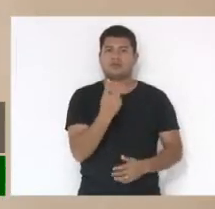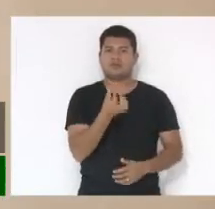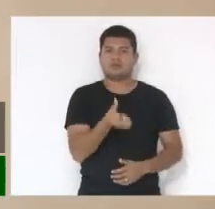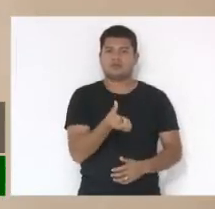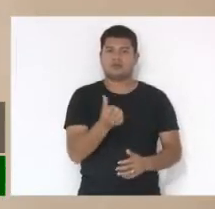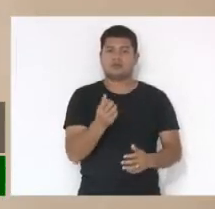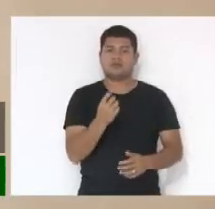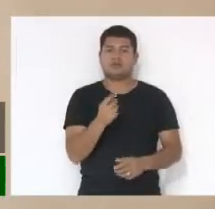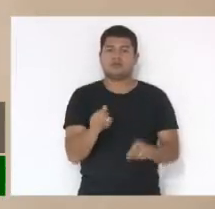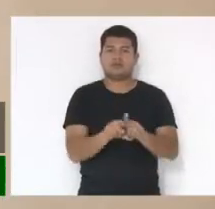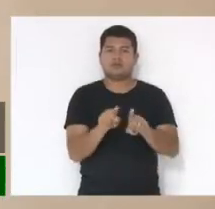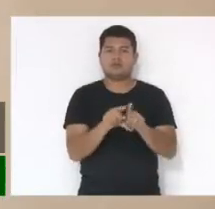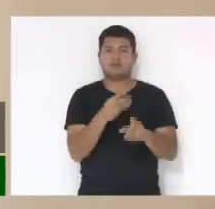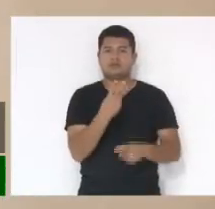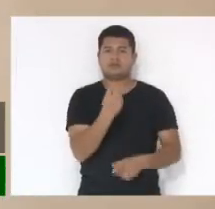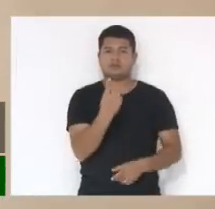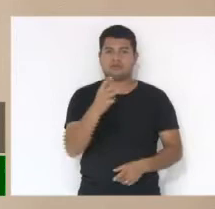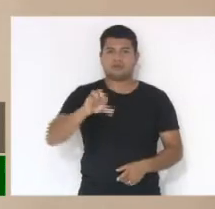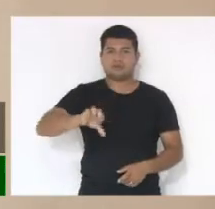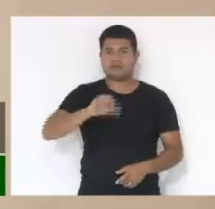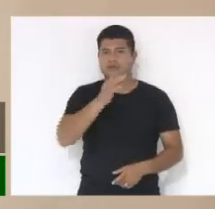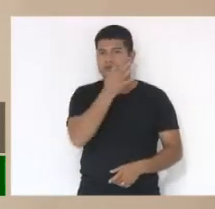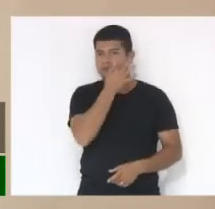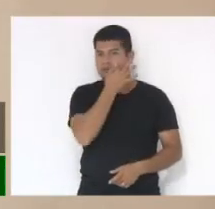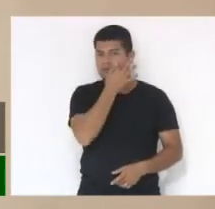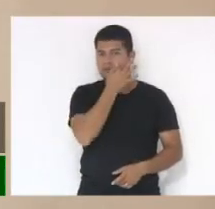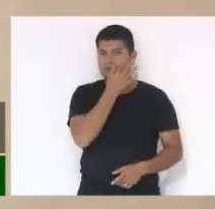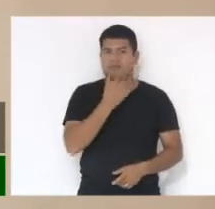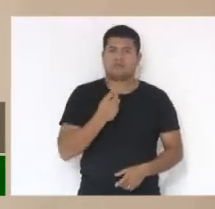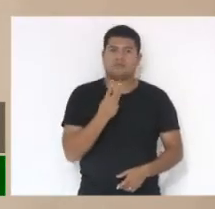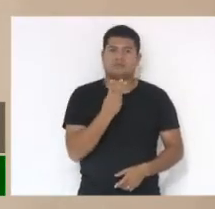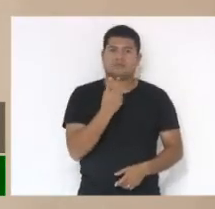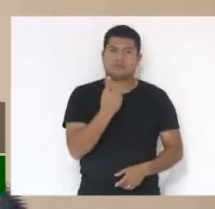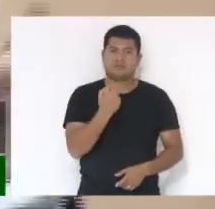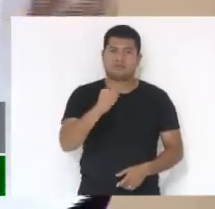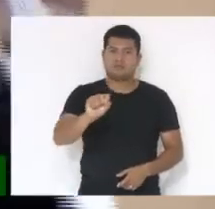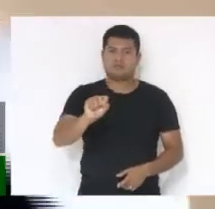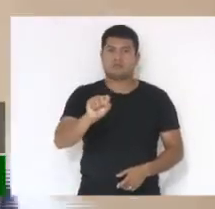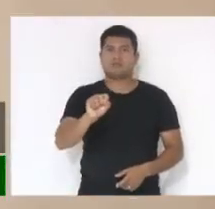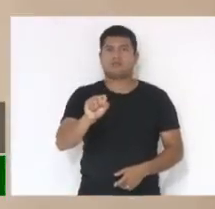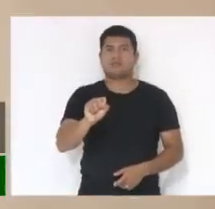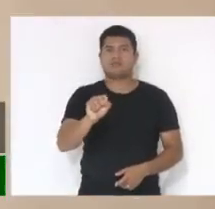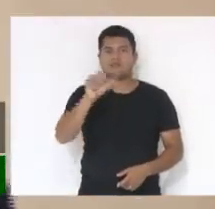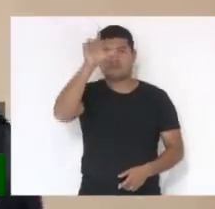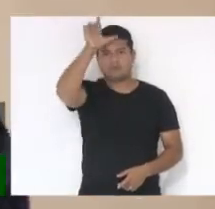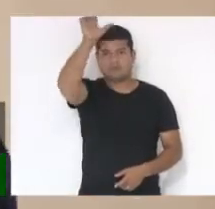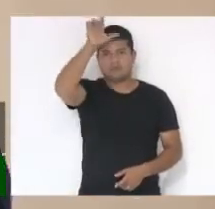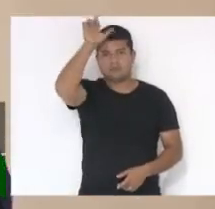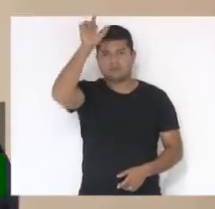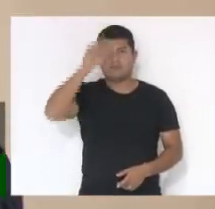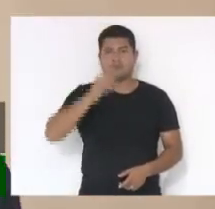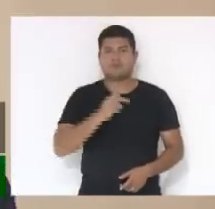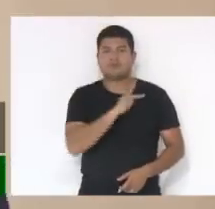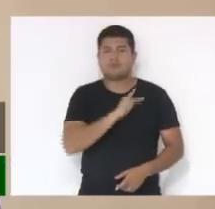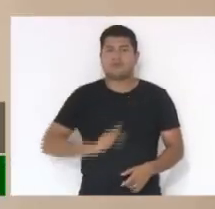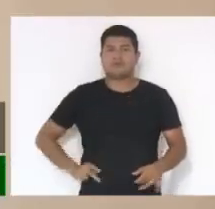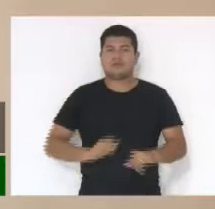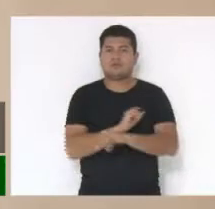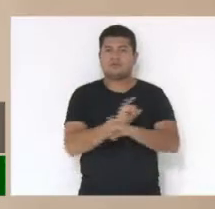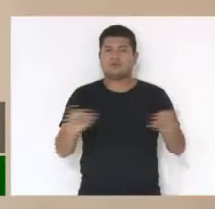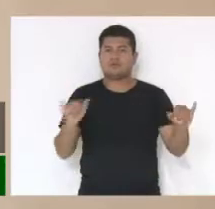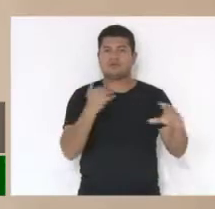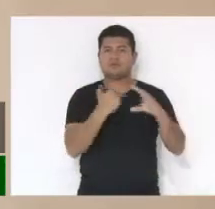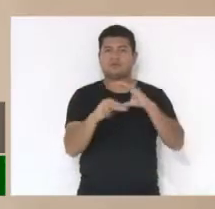e 319, autor deputado Fernando Krelink. Requerimento 318, autor deputado Sargento Lima. Esta presidência comunica que encaminhará